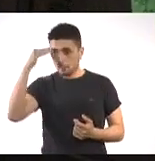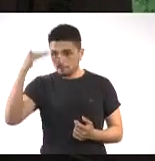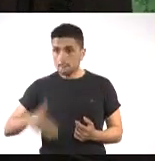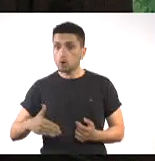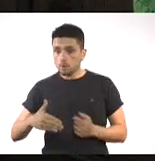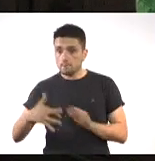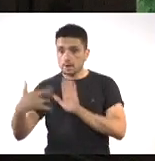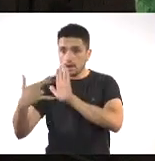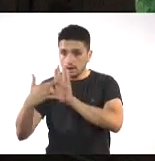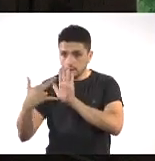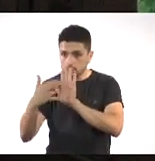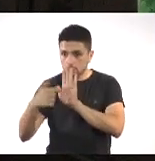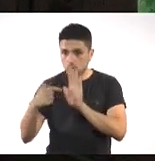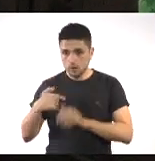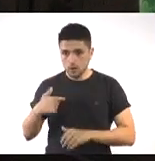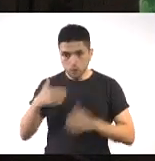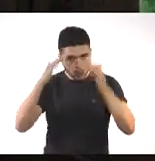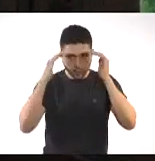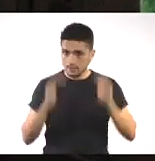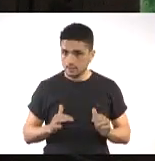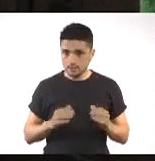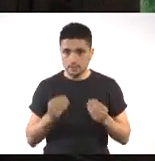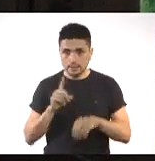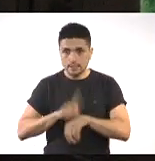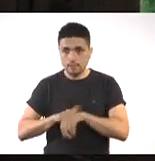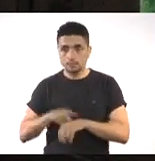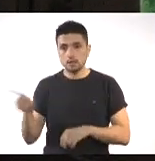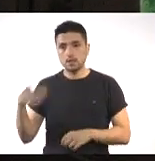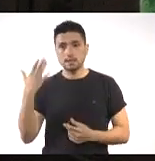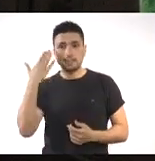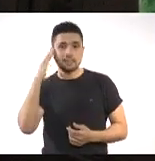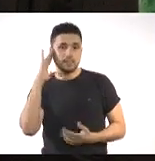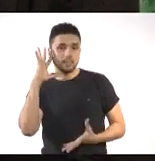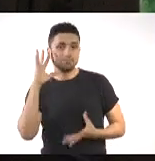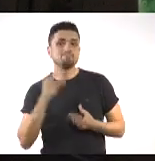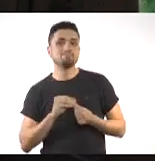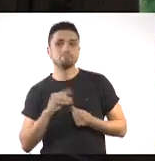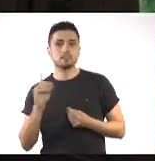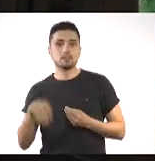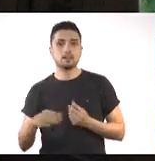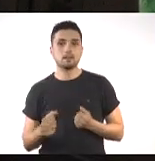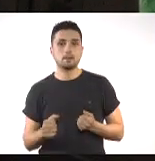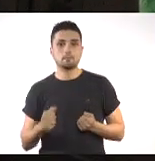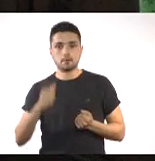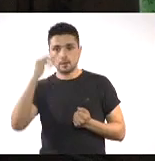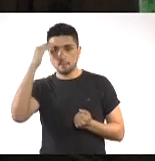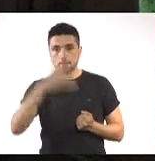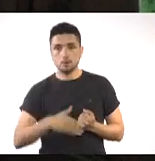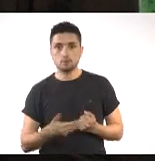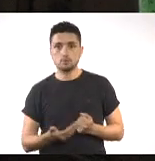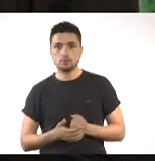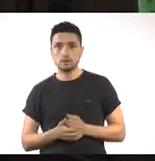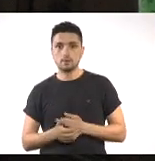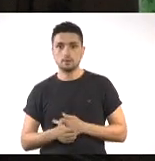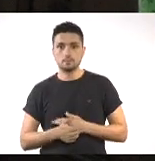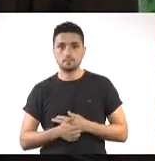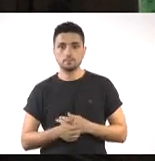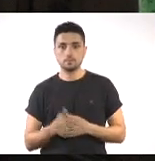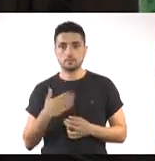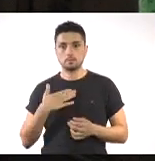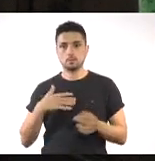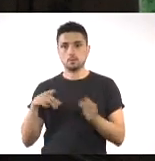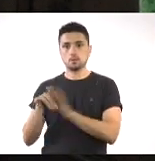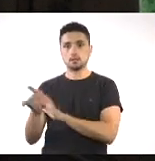no regimento, ele compreendeu que era para provar, que iria provar o meu